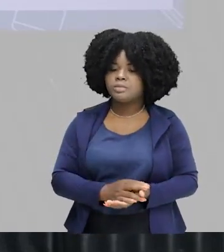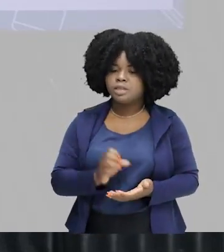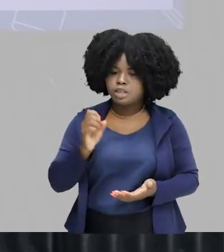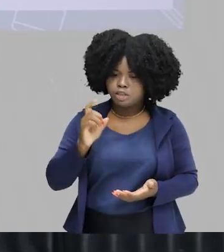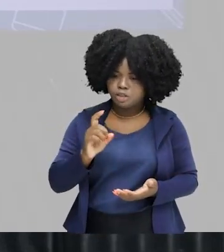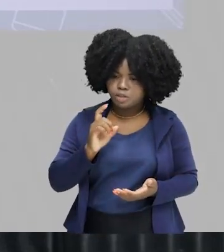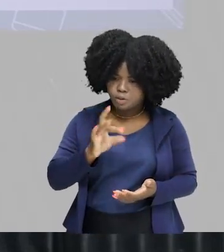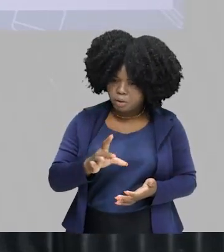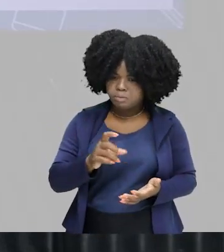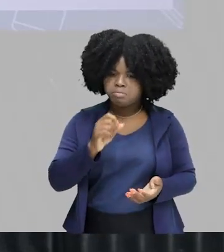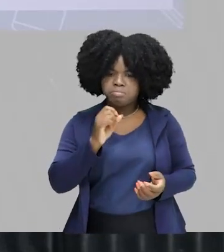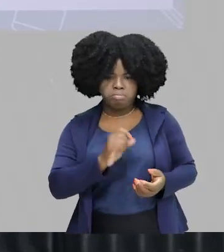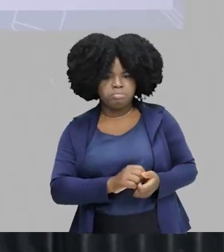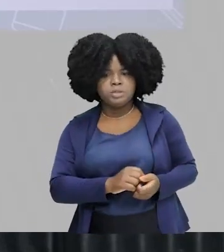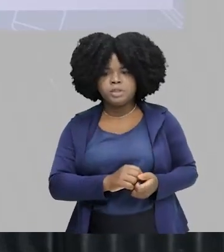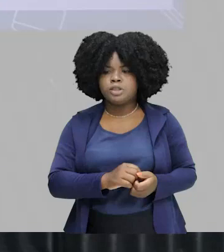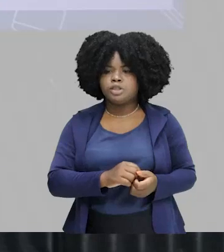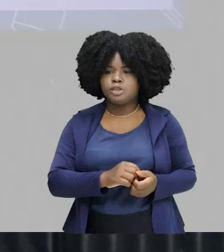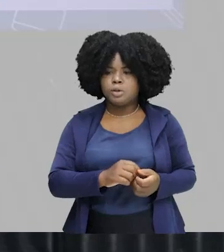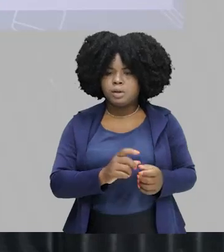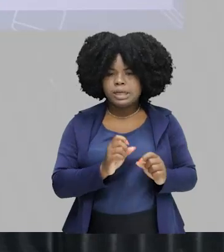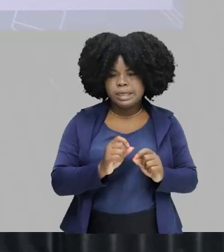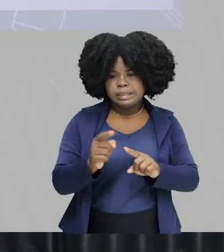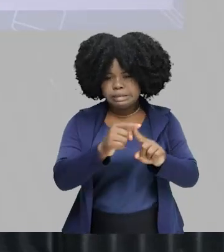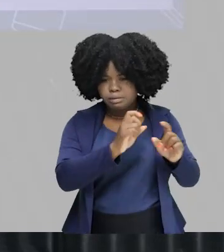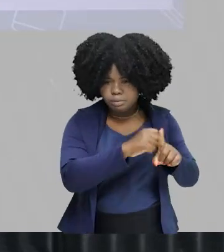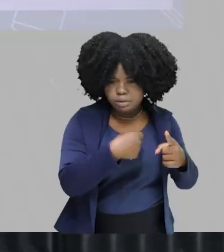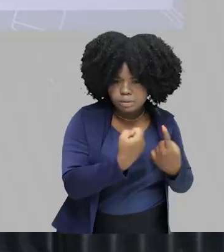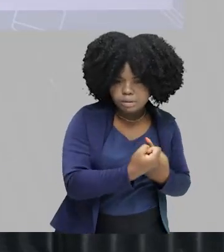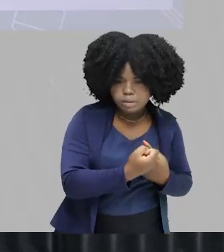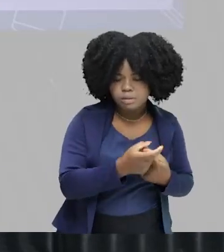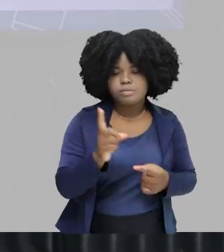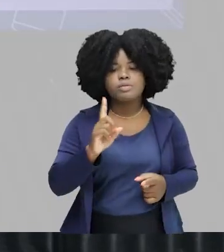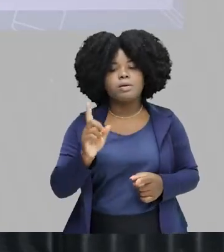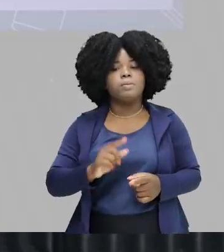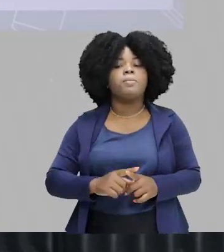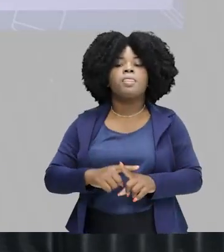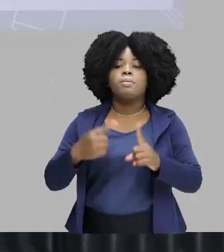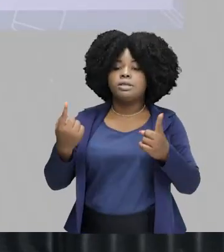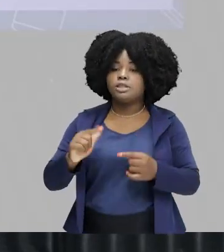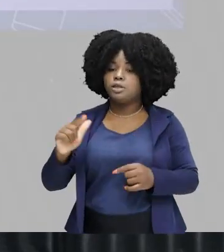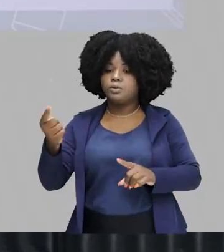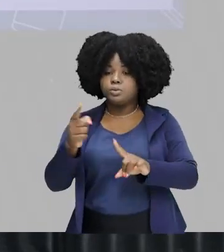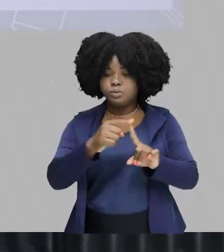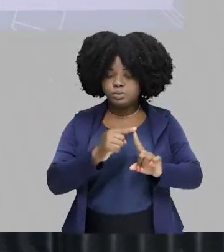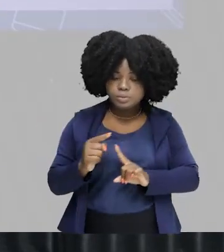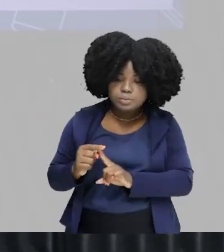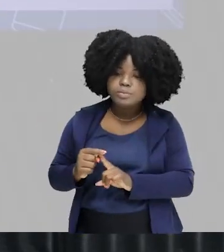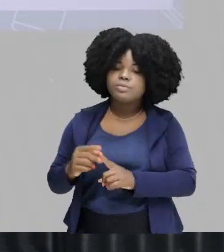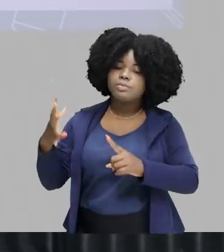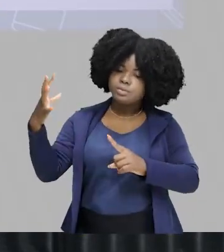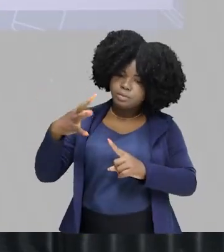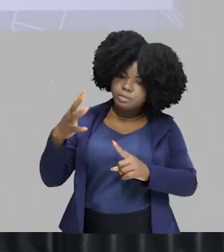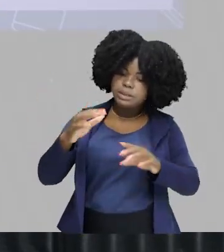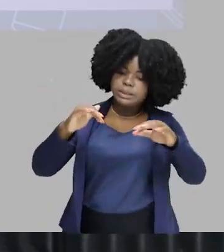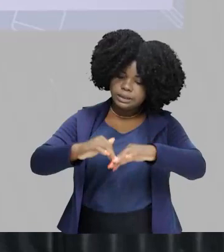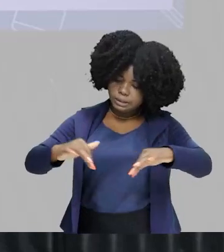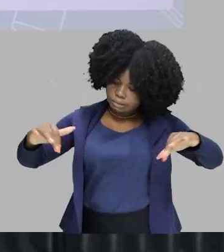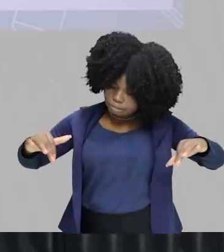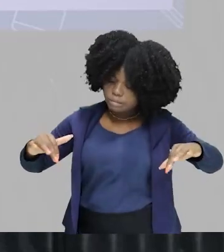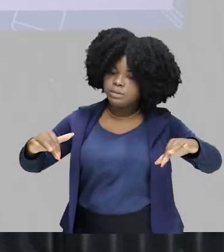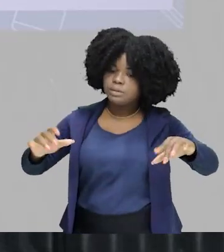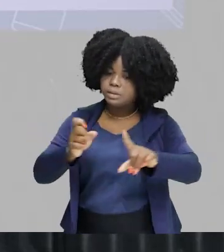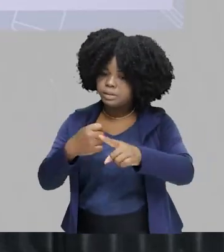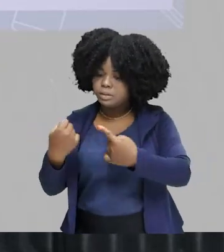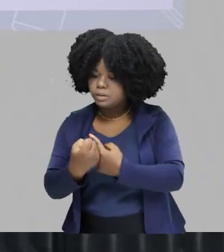até ser um critério, mas existem outras coisas também que influenciam essa divisão da sociedade em grupos,